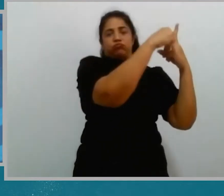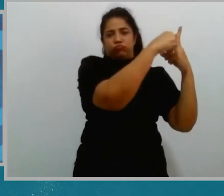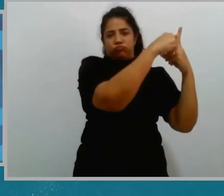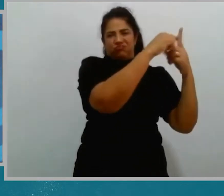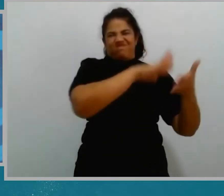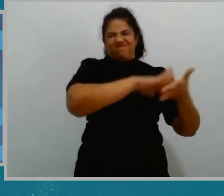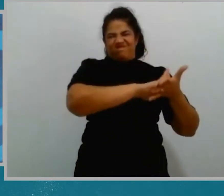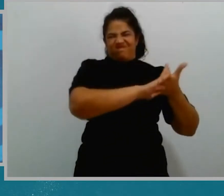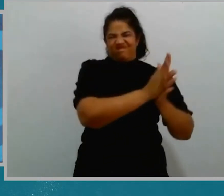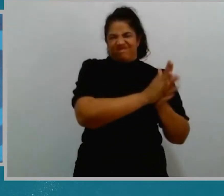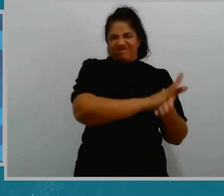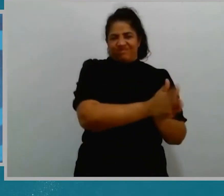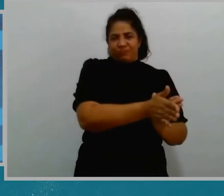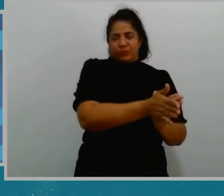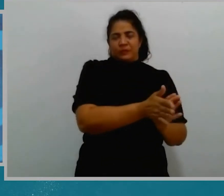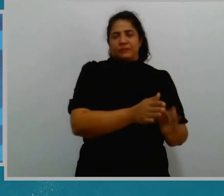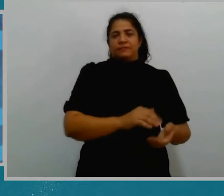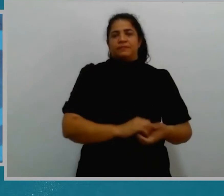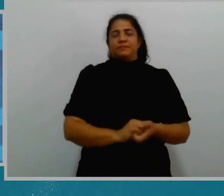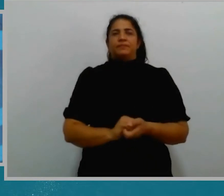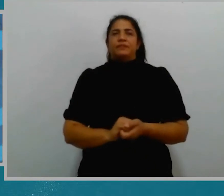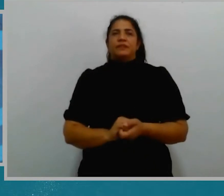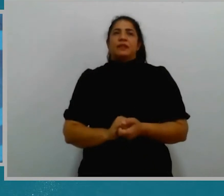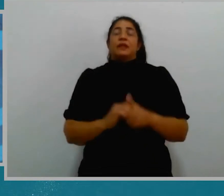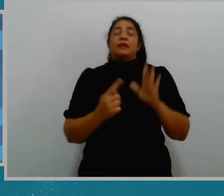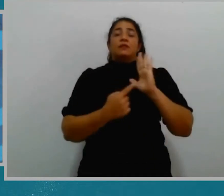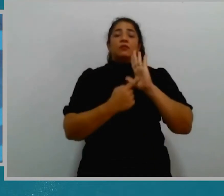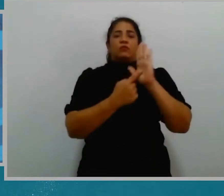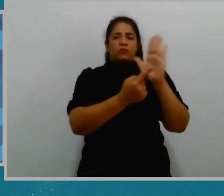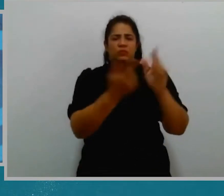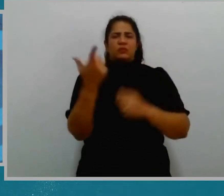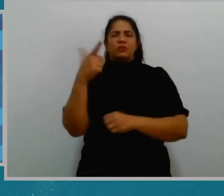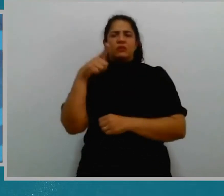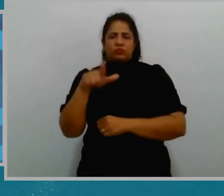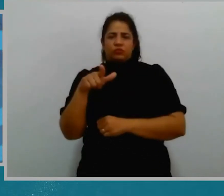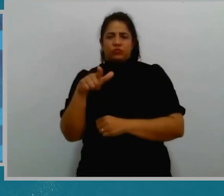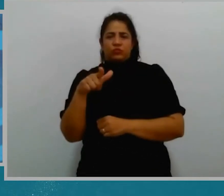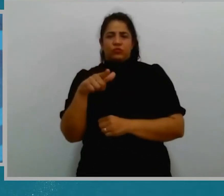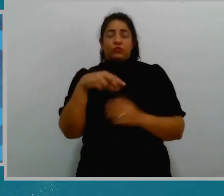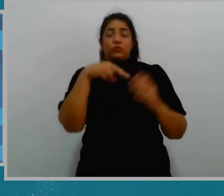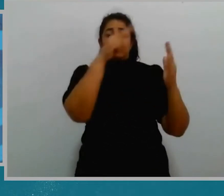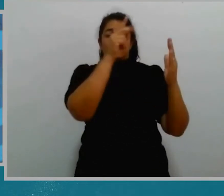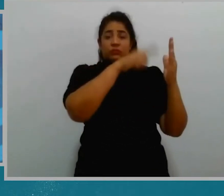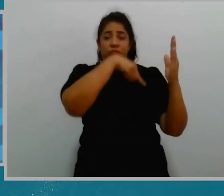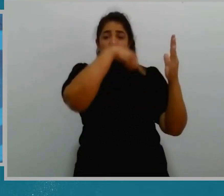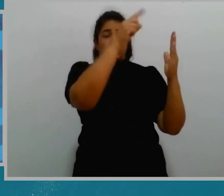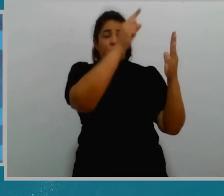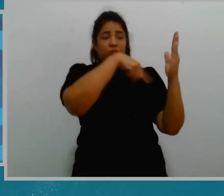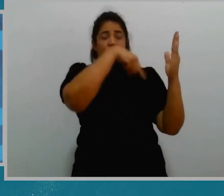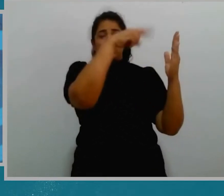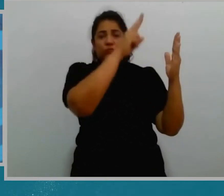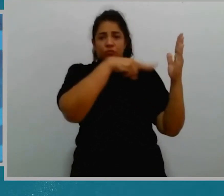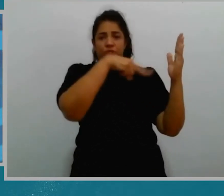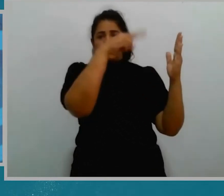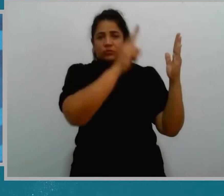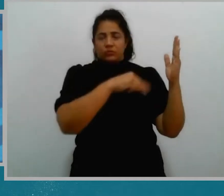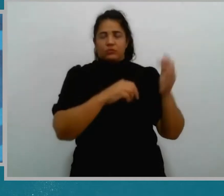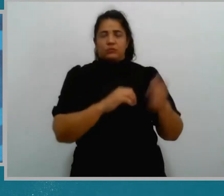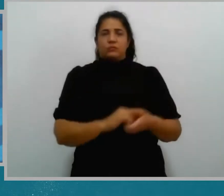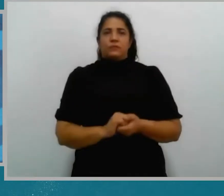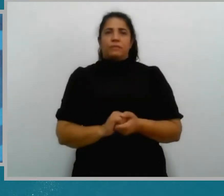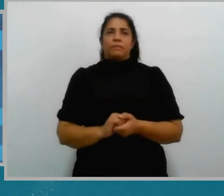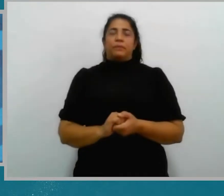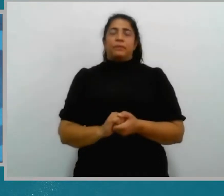irmãos. Isso é maravilhoso. É um mistério que pouca gente entende. Qual